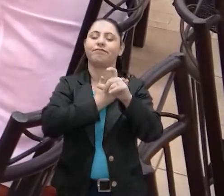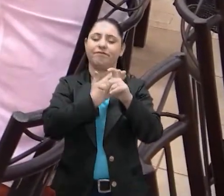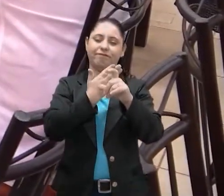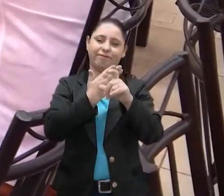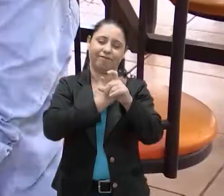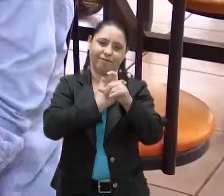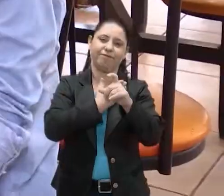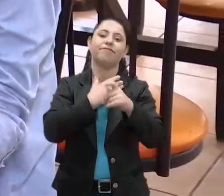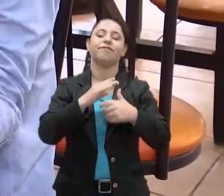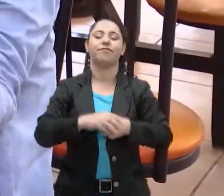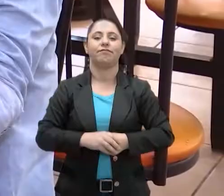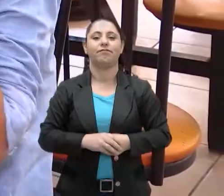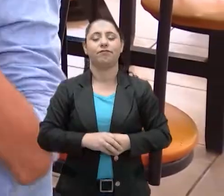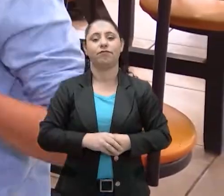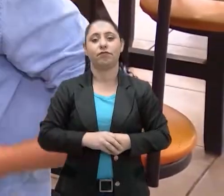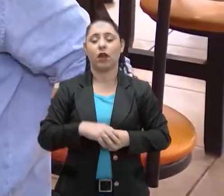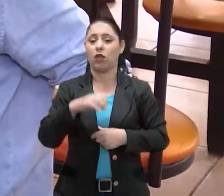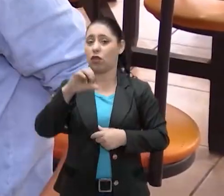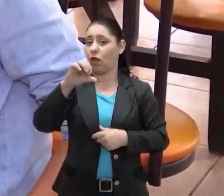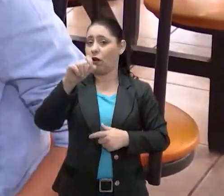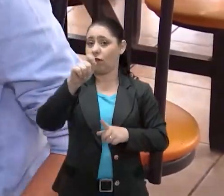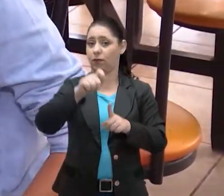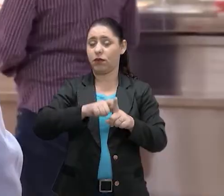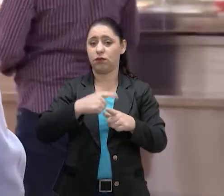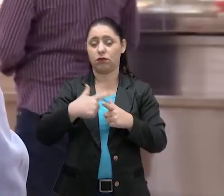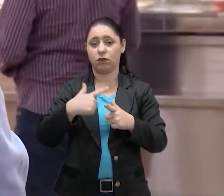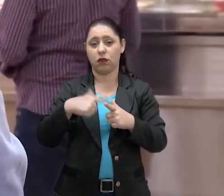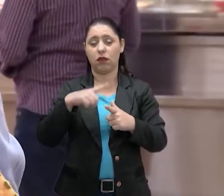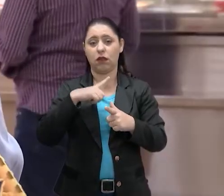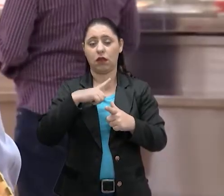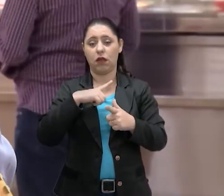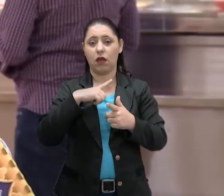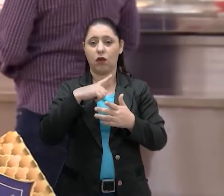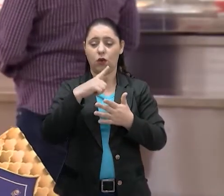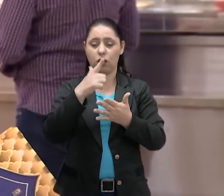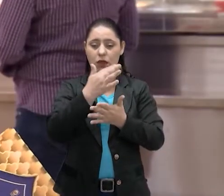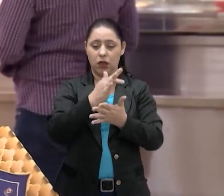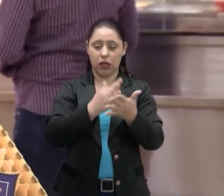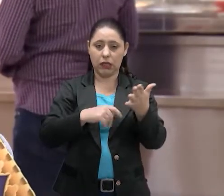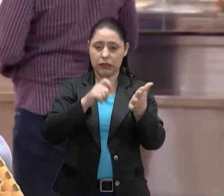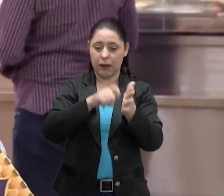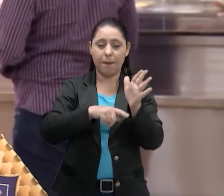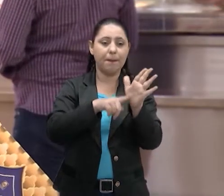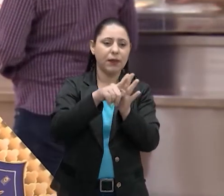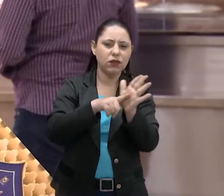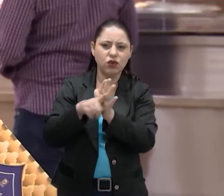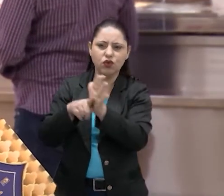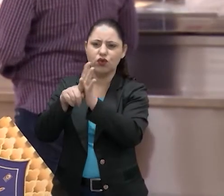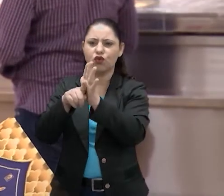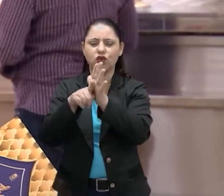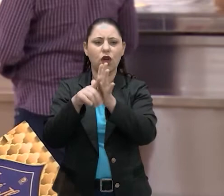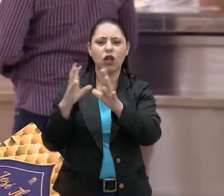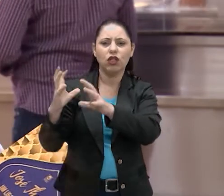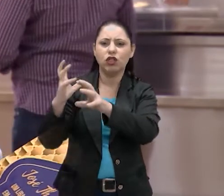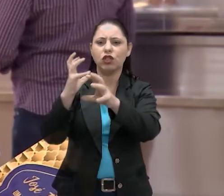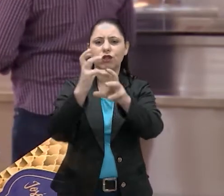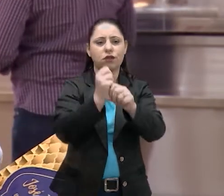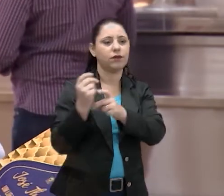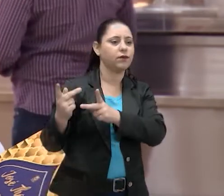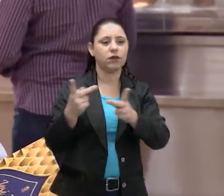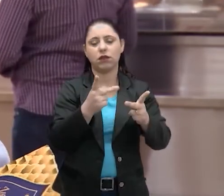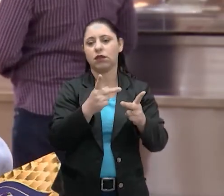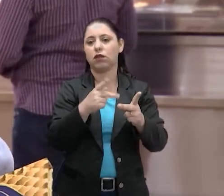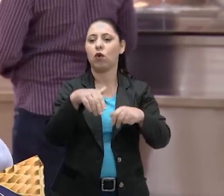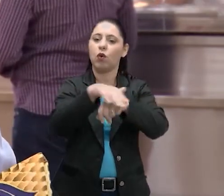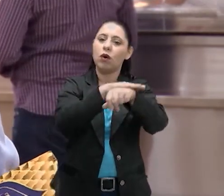carinho aqui essa história. Foram 9 meses. Porque tem a parte escrita, né? Primeiro a pesquisa que a gente precisou vir, fazer